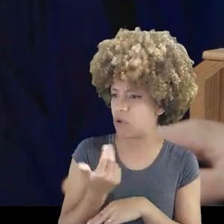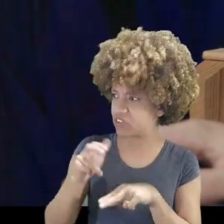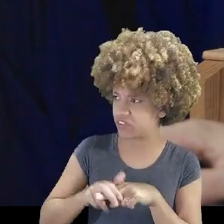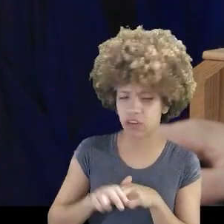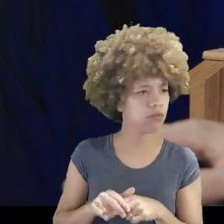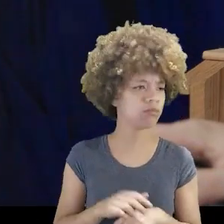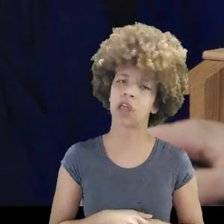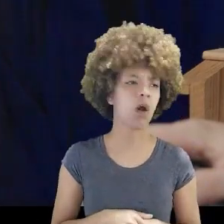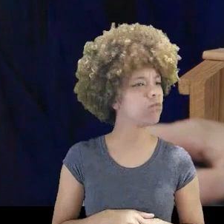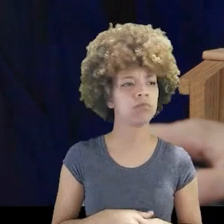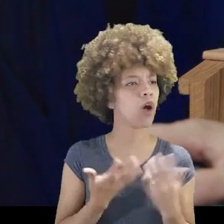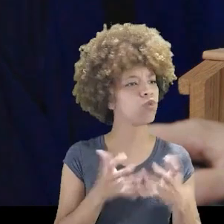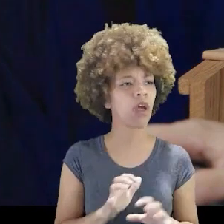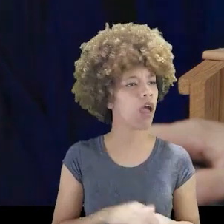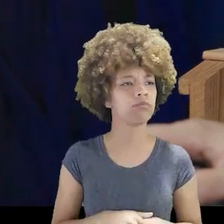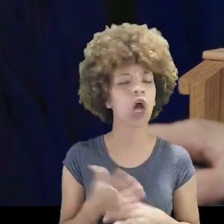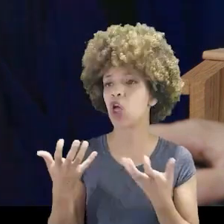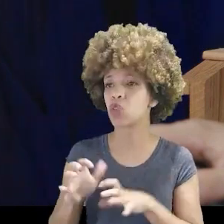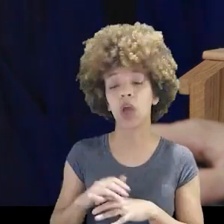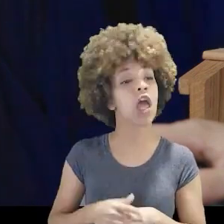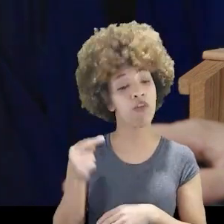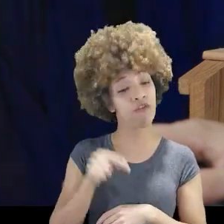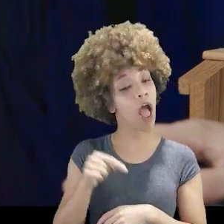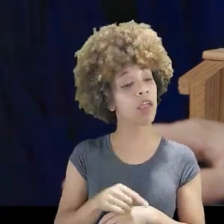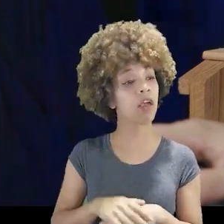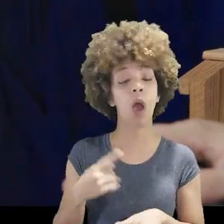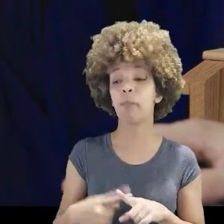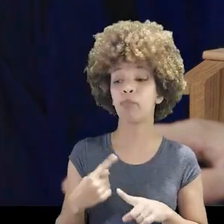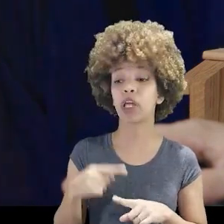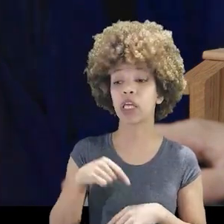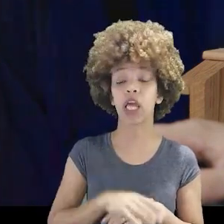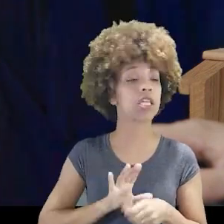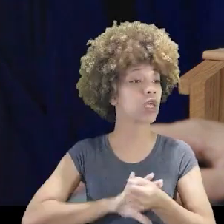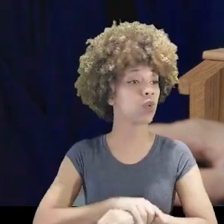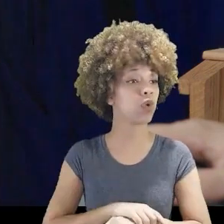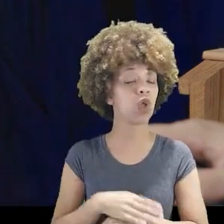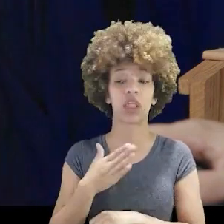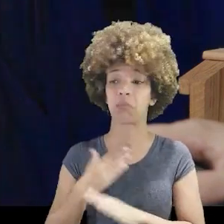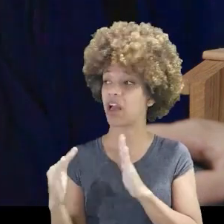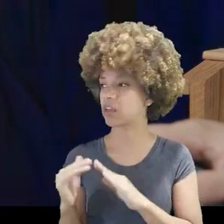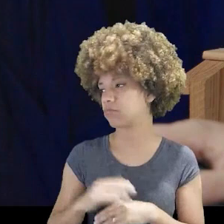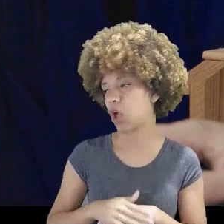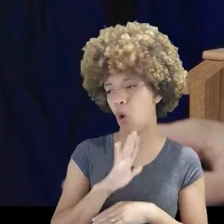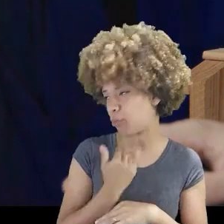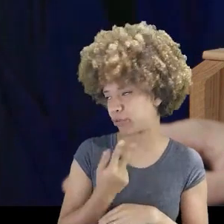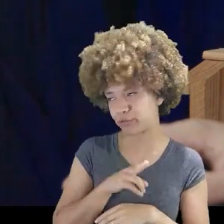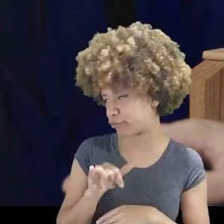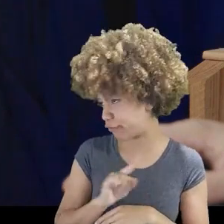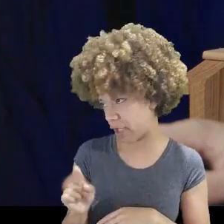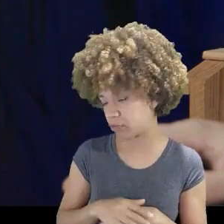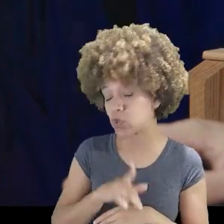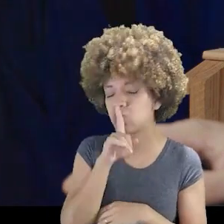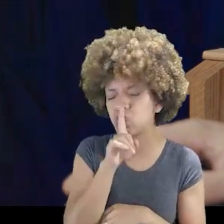morto fica ali e falou que eu vou sair daqui eu não quero eu quero ficar aqui porque aqui mas eu tô mais seguro do que na minha casa uma muda de assunto não vai